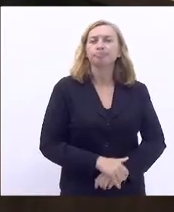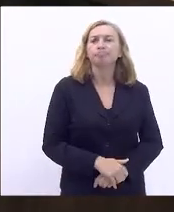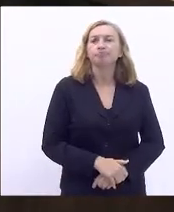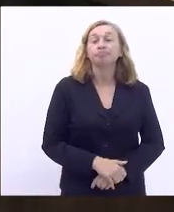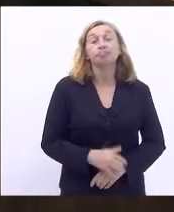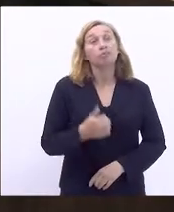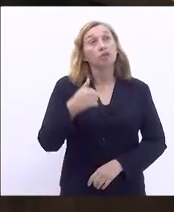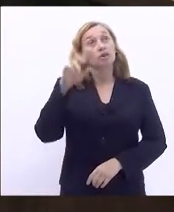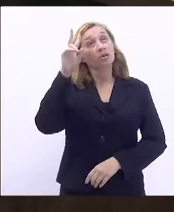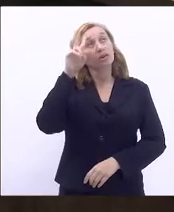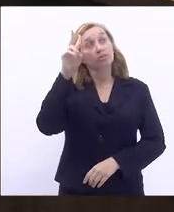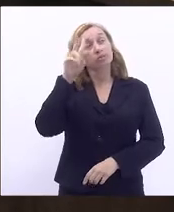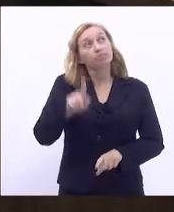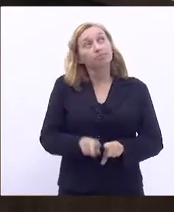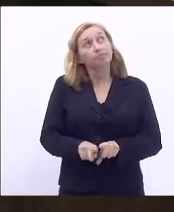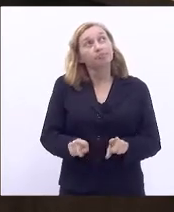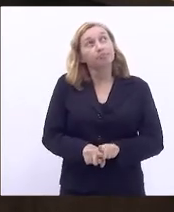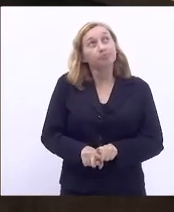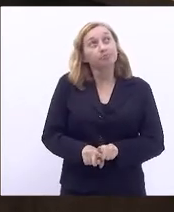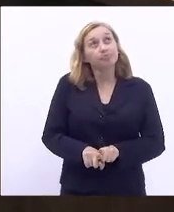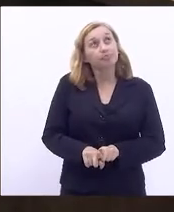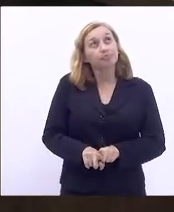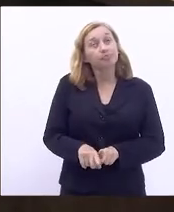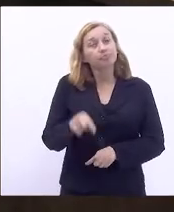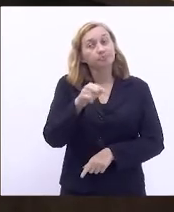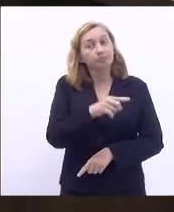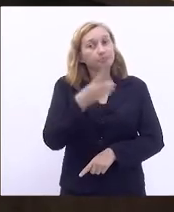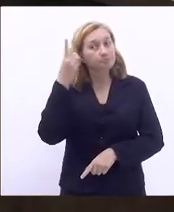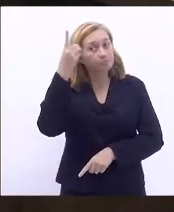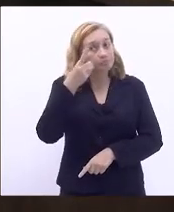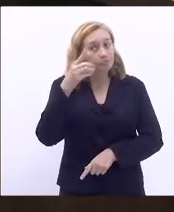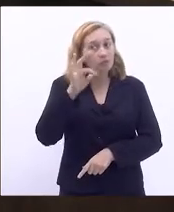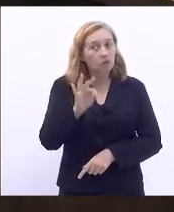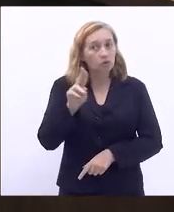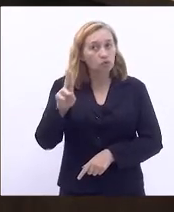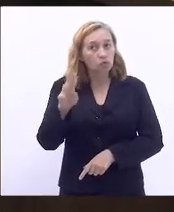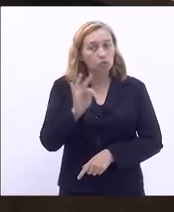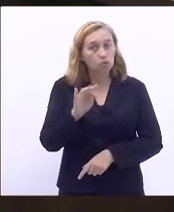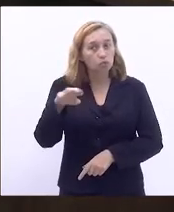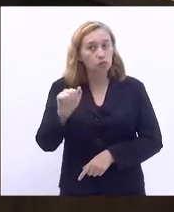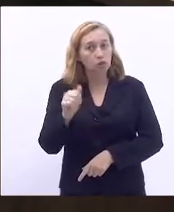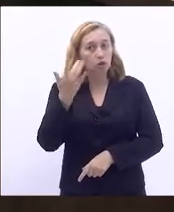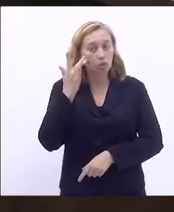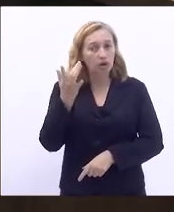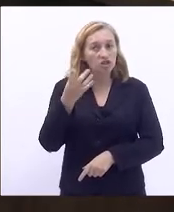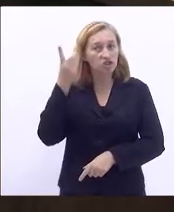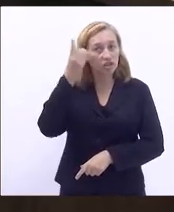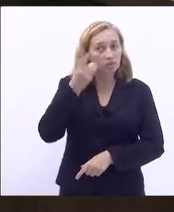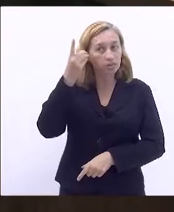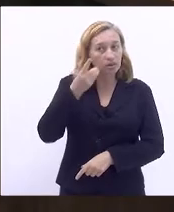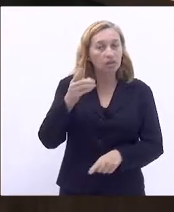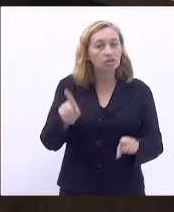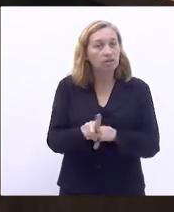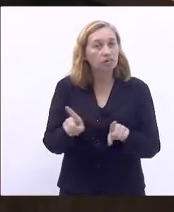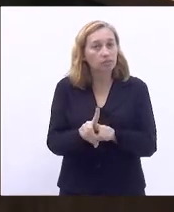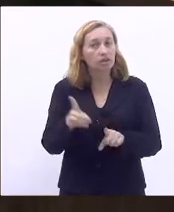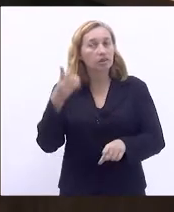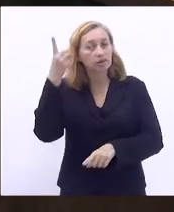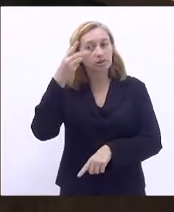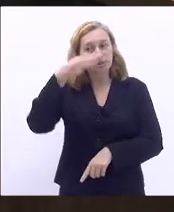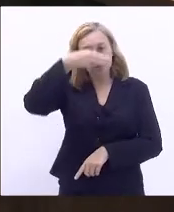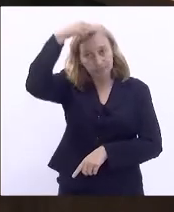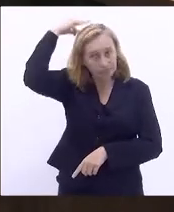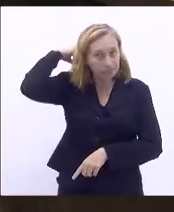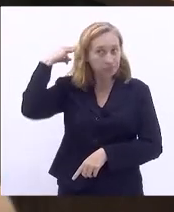Também me lembro, e está aqui o nosso deputado Tutuca, que eu acho que era deputado, Márcio Pacheco era, quando